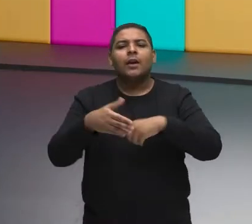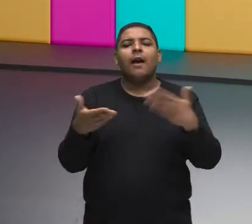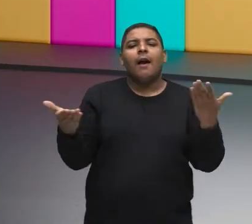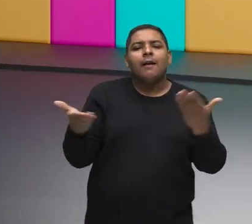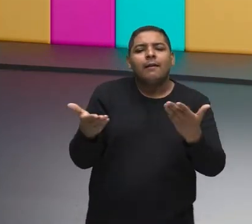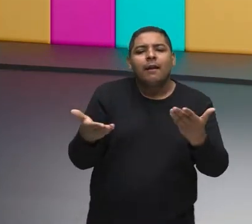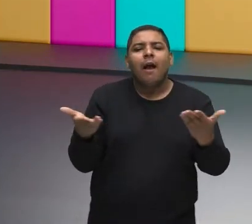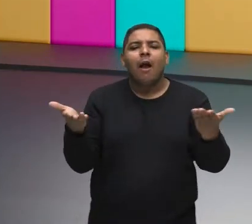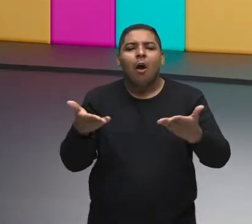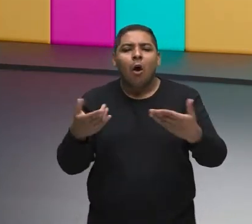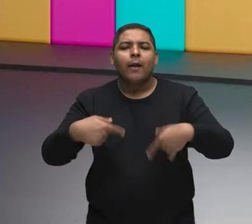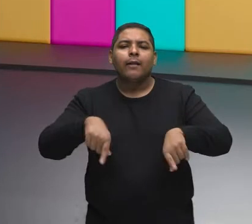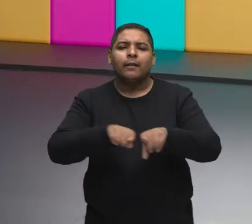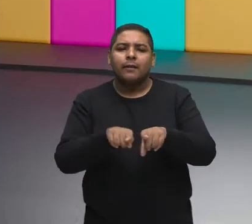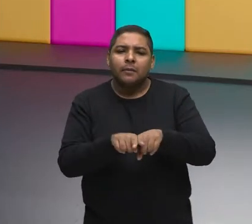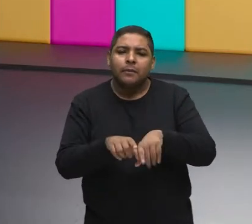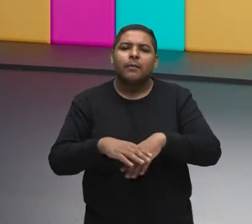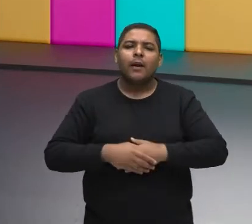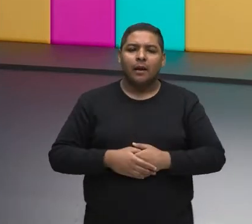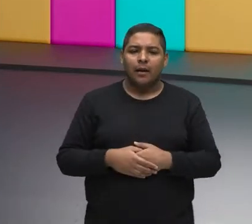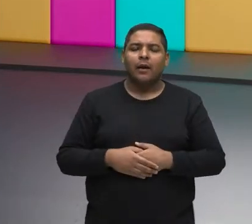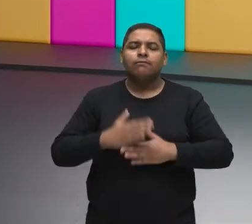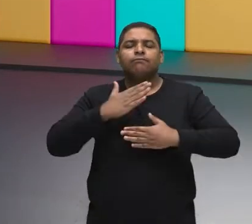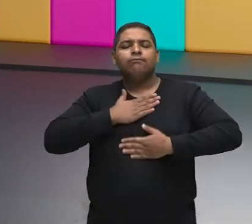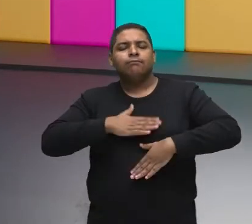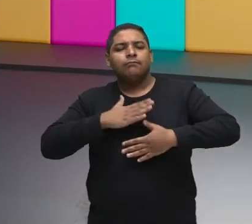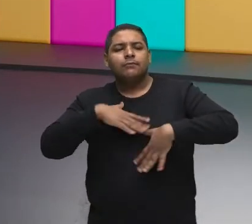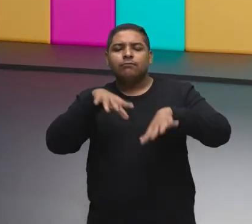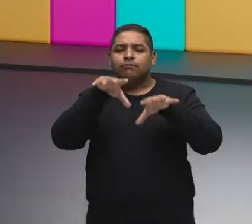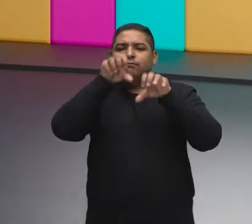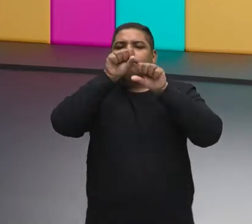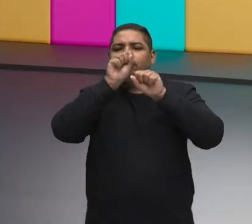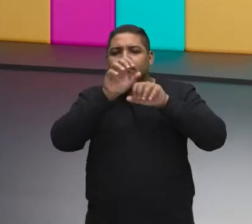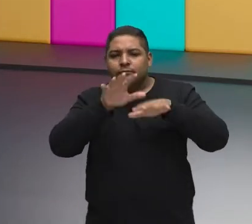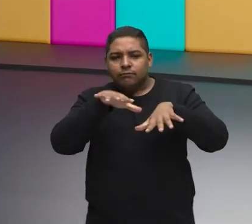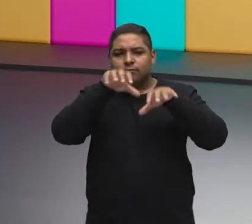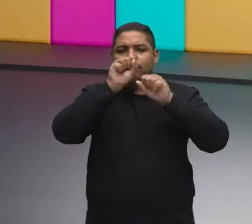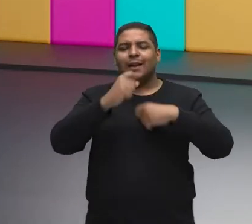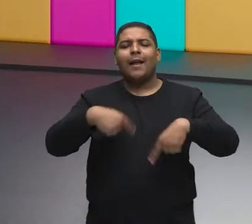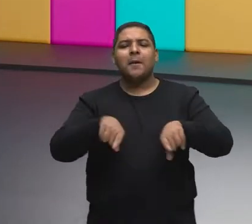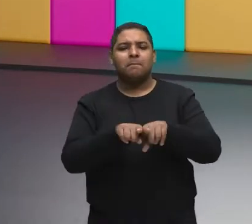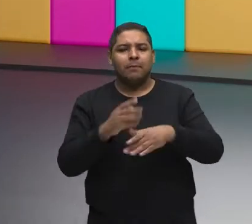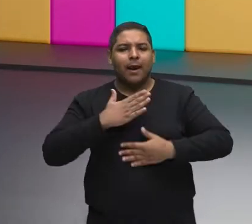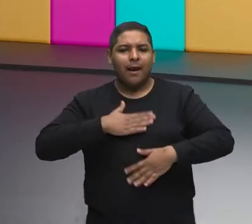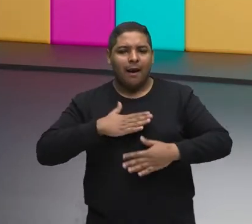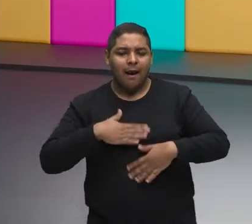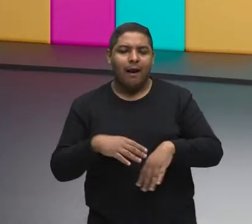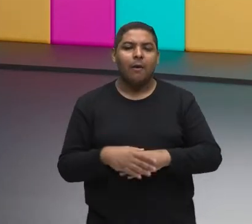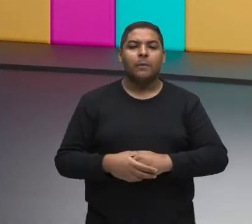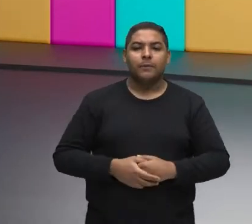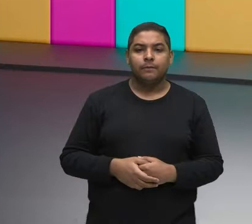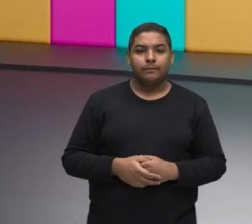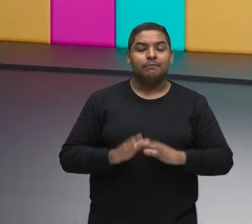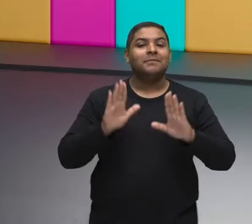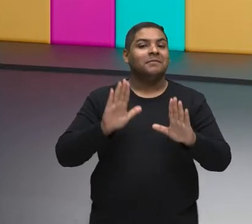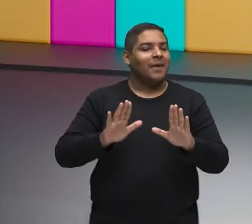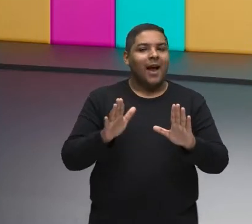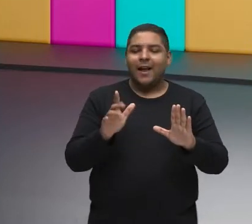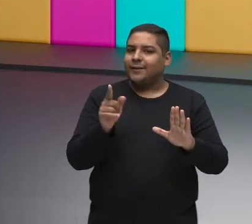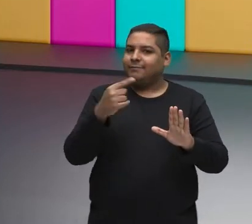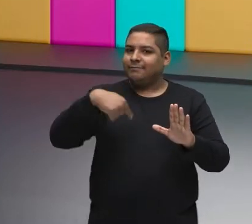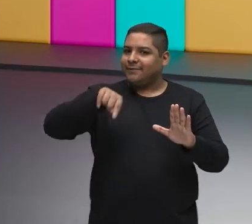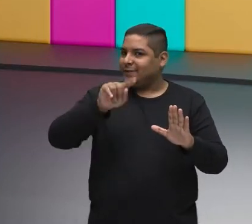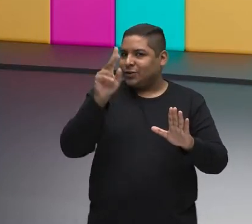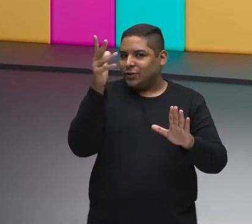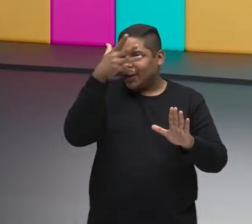agora. Também alguma atividade de relaxamento, junto com a respiração, né? Só que a gente não esqueceu